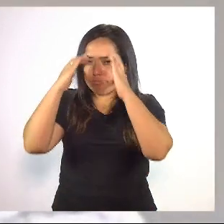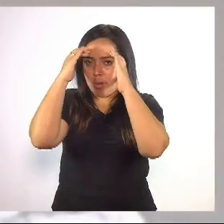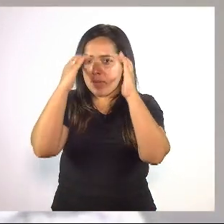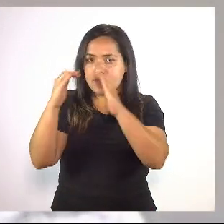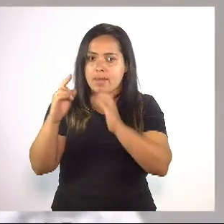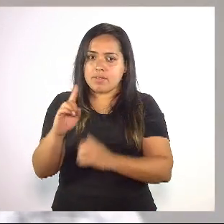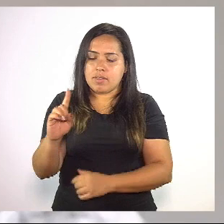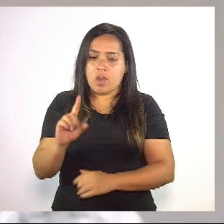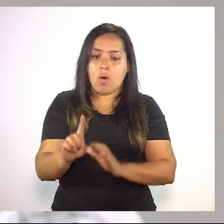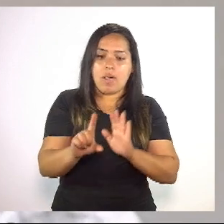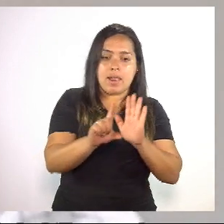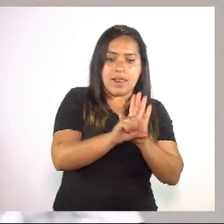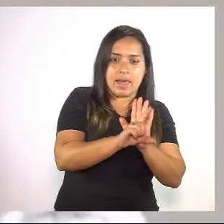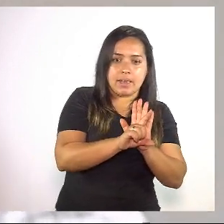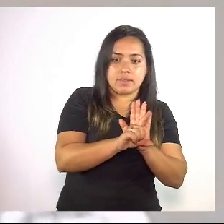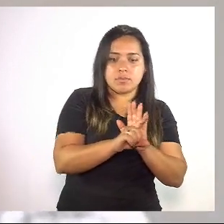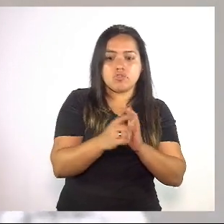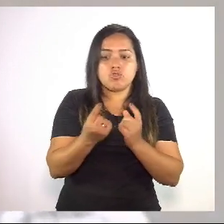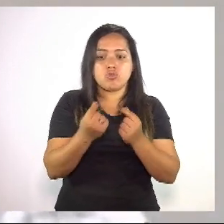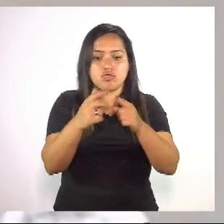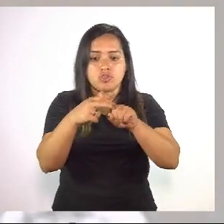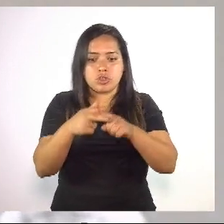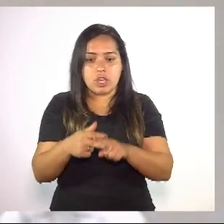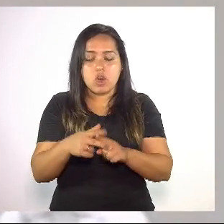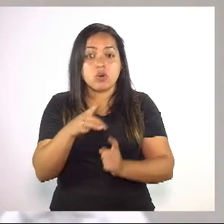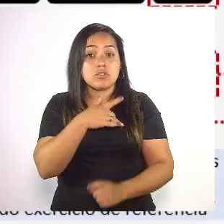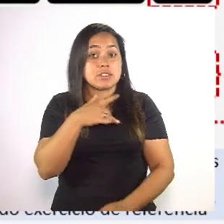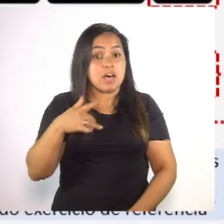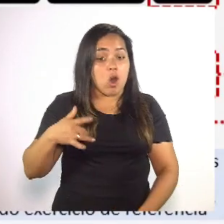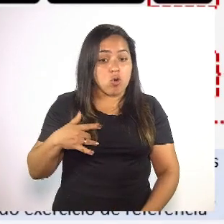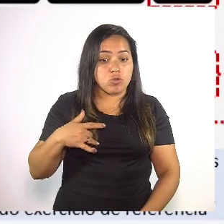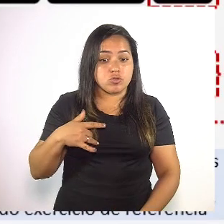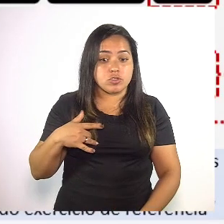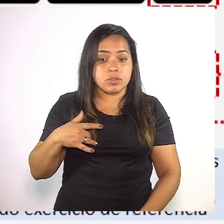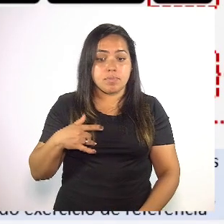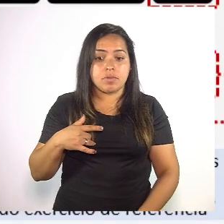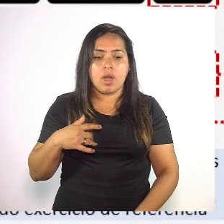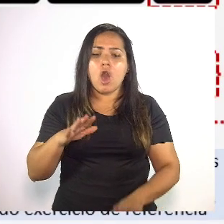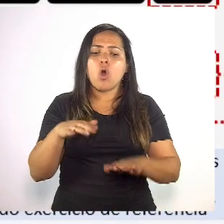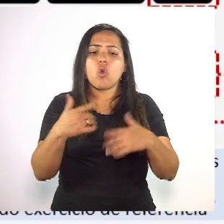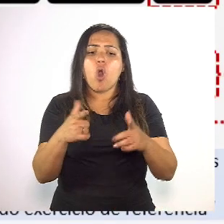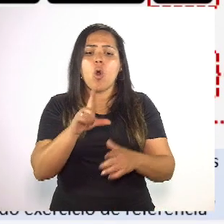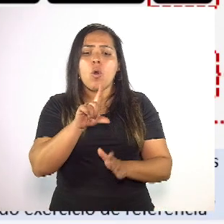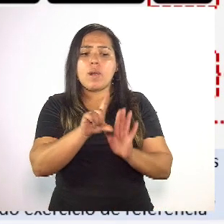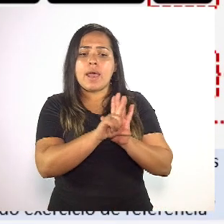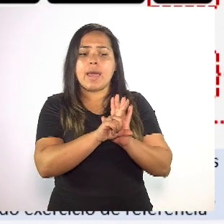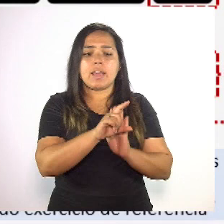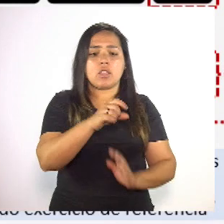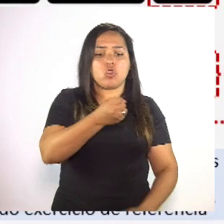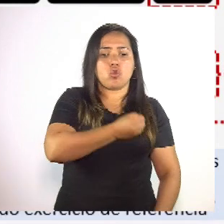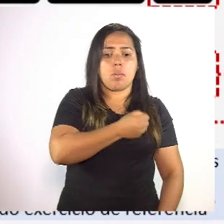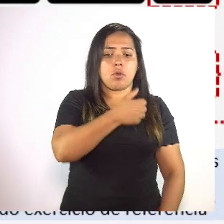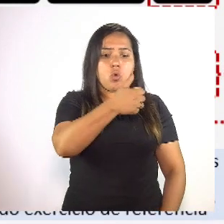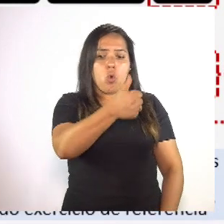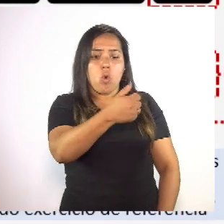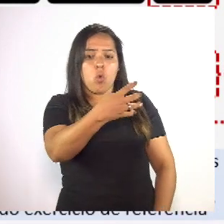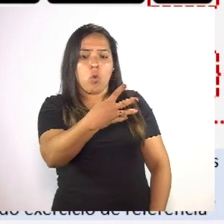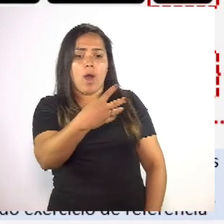de 2012. Né? Bem, que nós observamos, né, que foram glosadas pelo